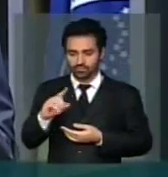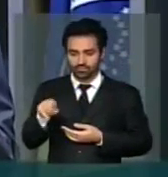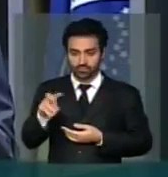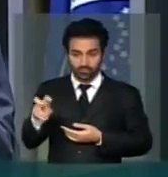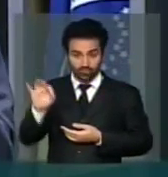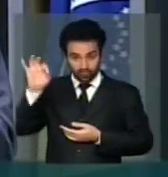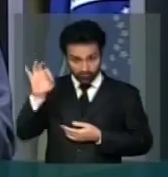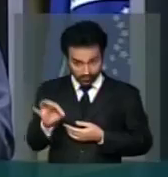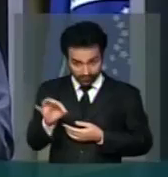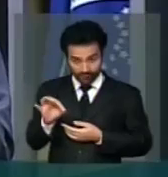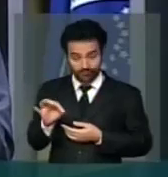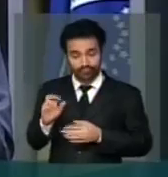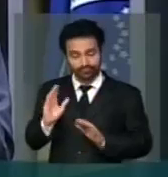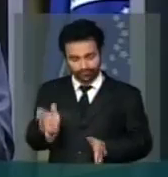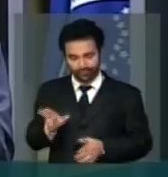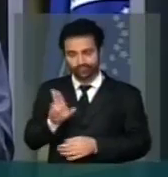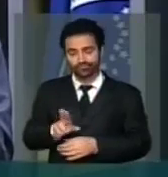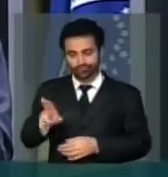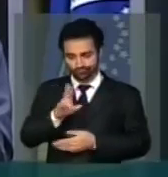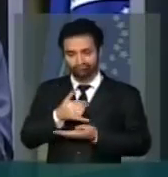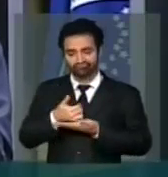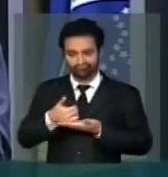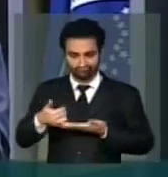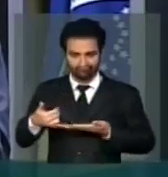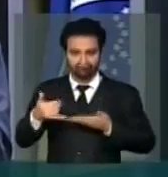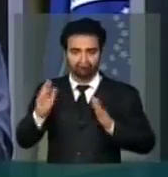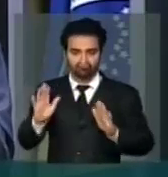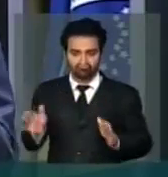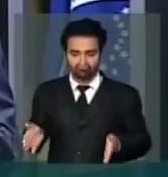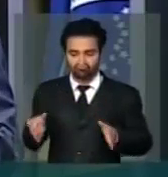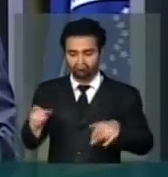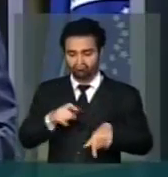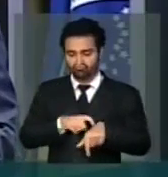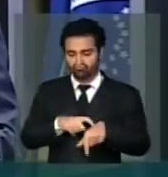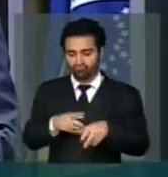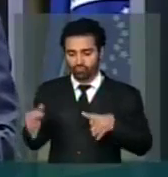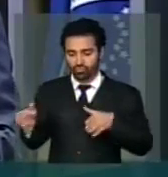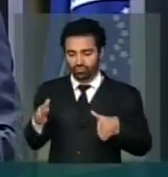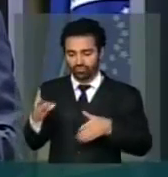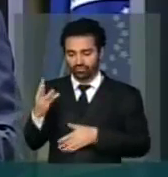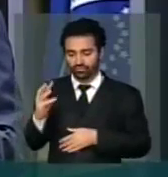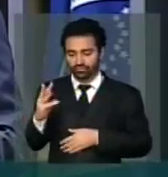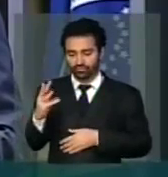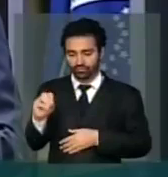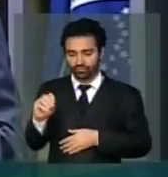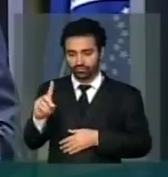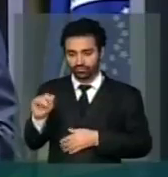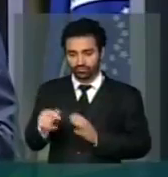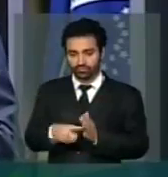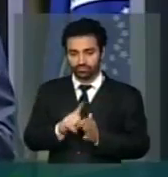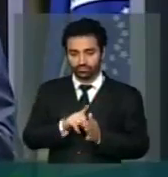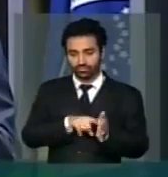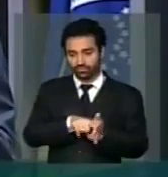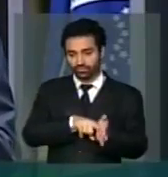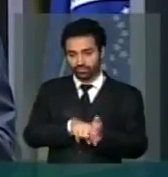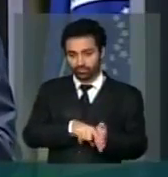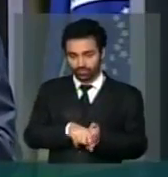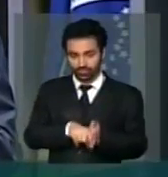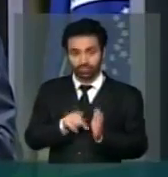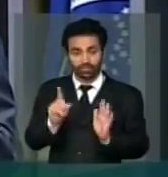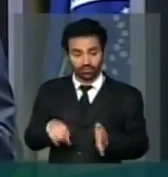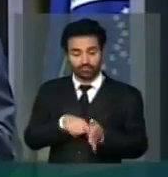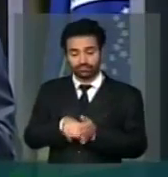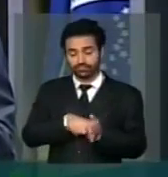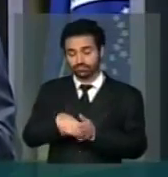dos adolescentes fez uso da droga no período de 30 dias que antecederam a pesquisa. São os dados da última